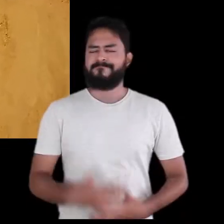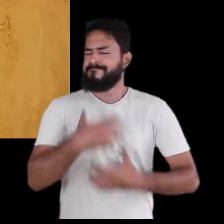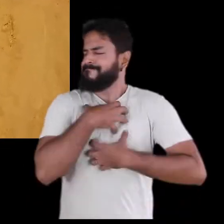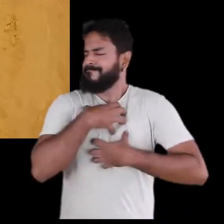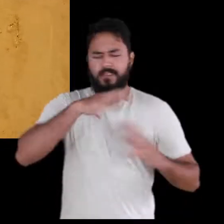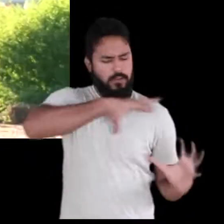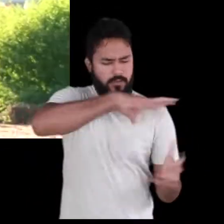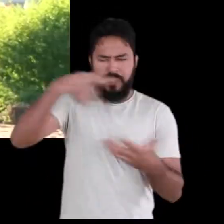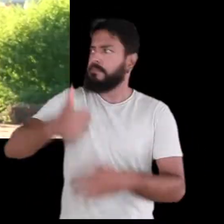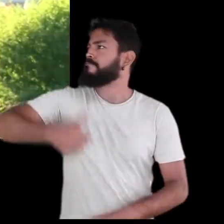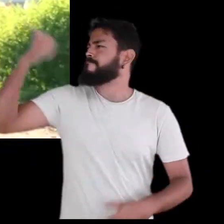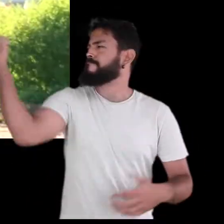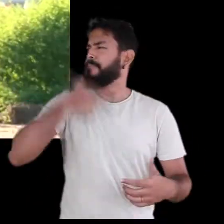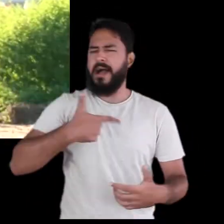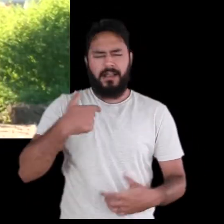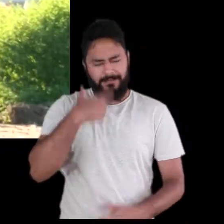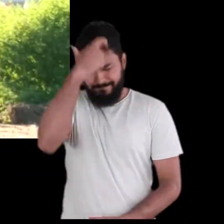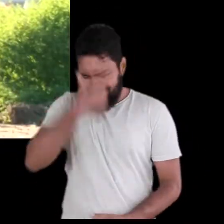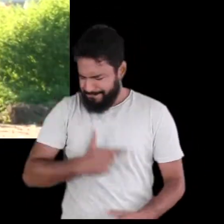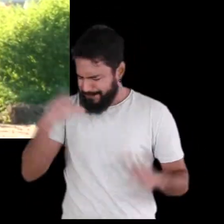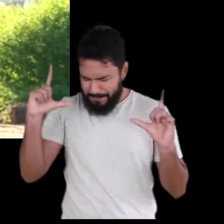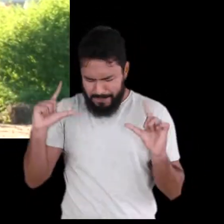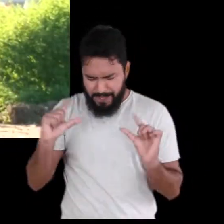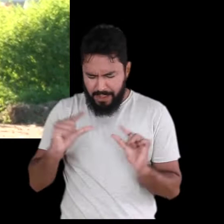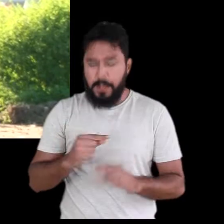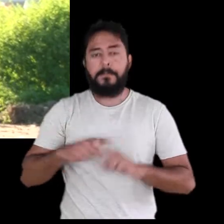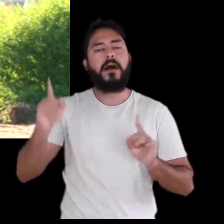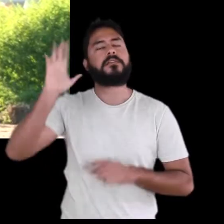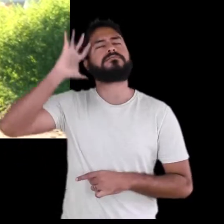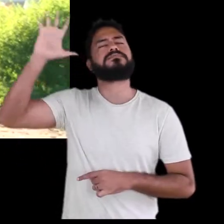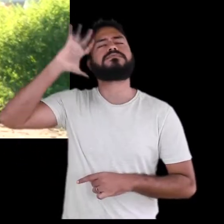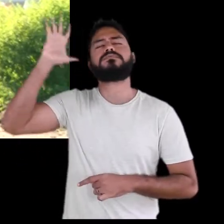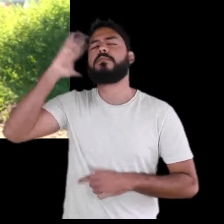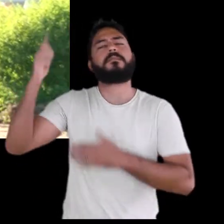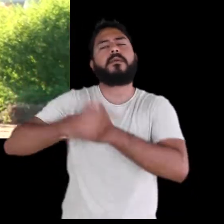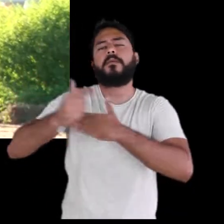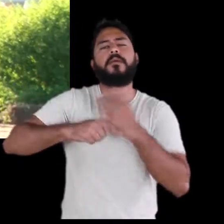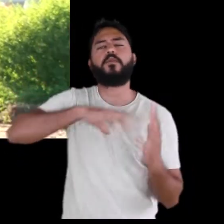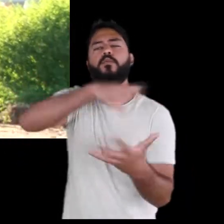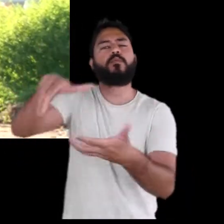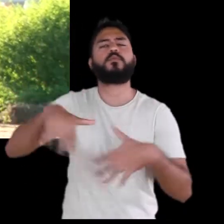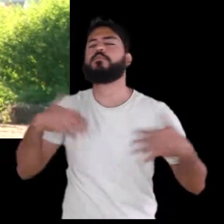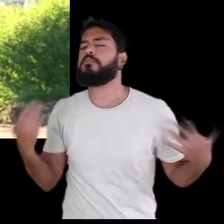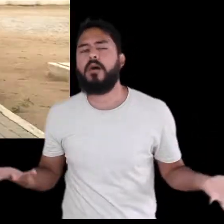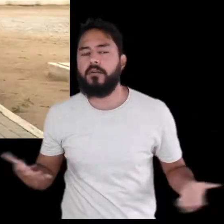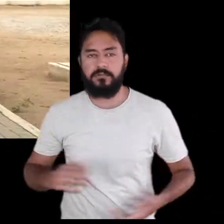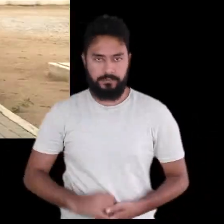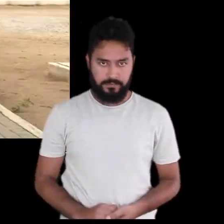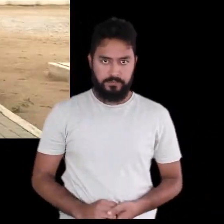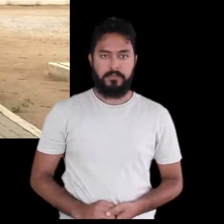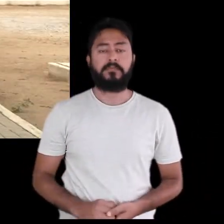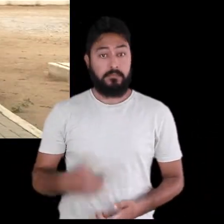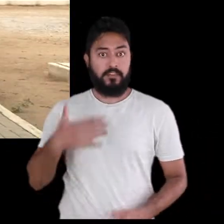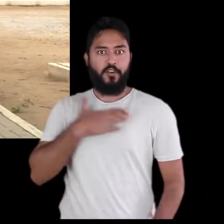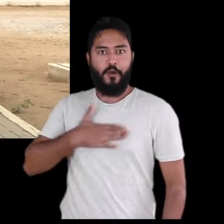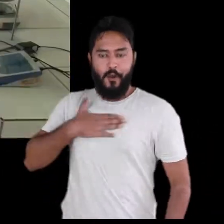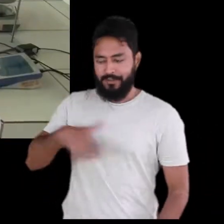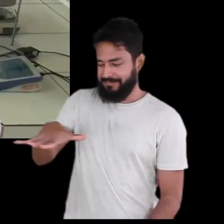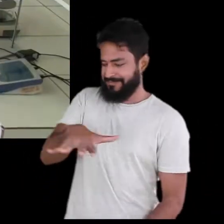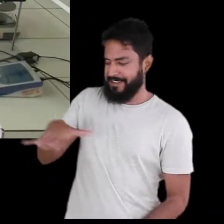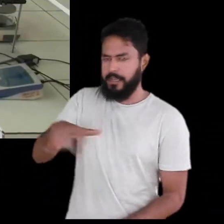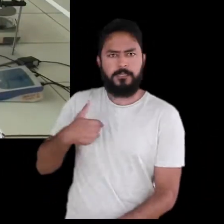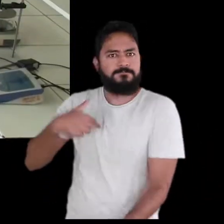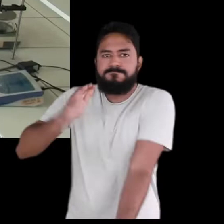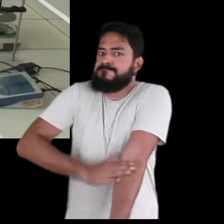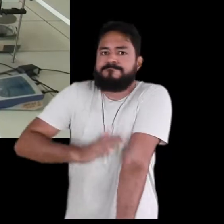eu não sei tanto que nesse universo mas ao mesmo tempo eu sempre me pergunto quase o papel dentro desse mundo mostra levantar